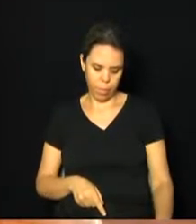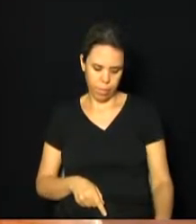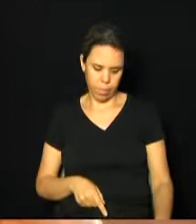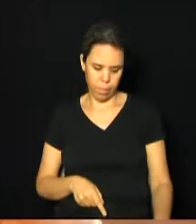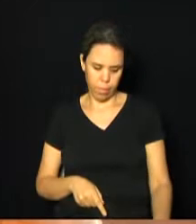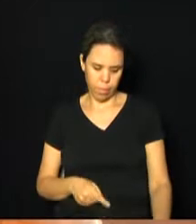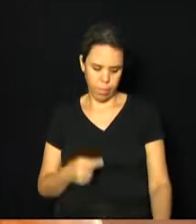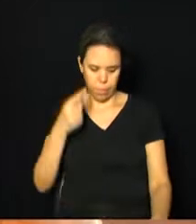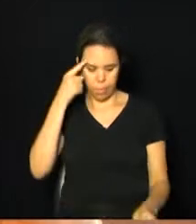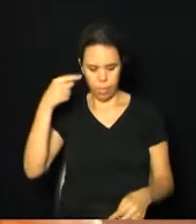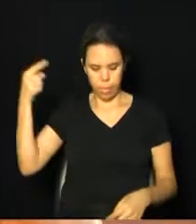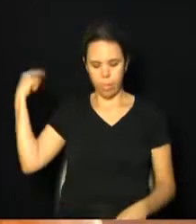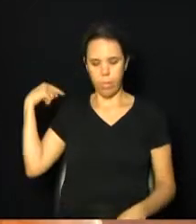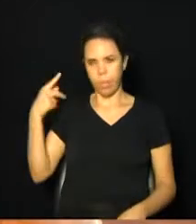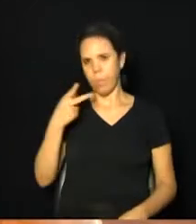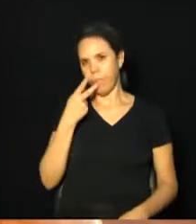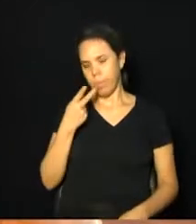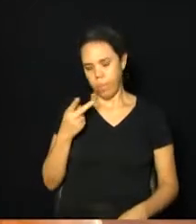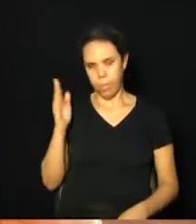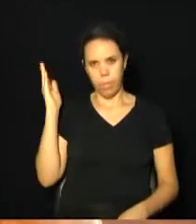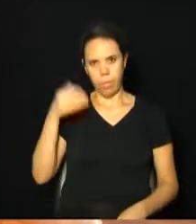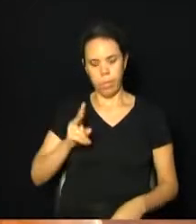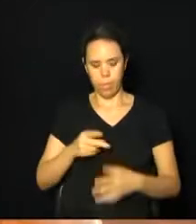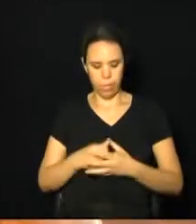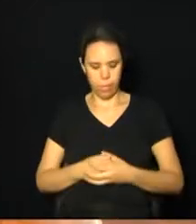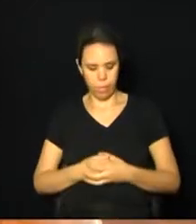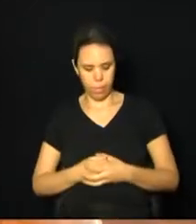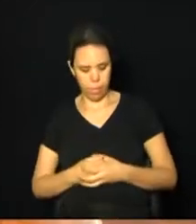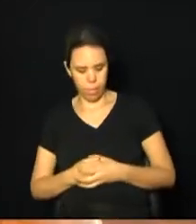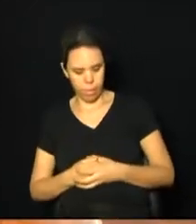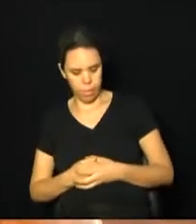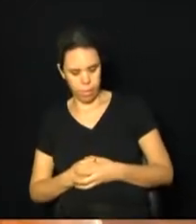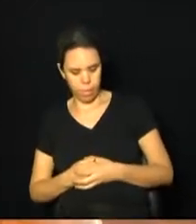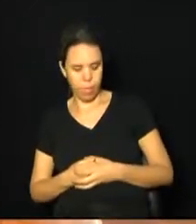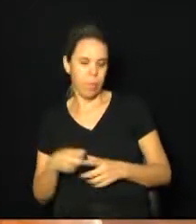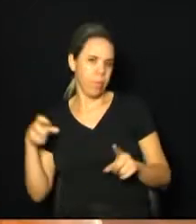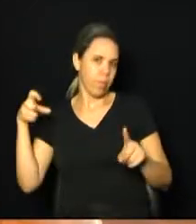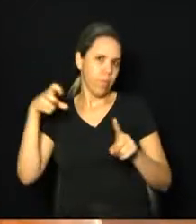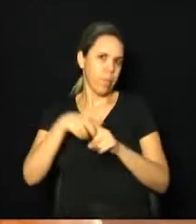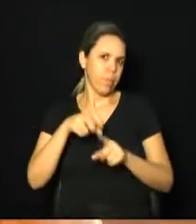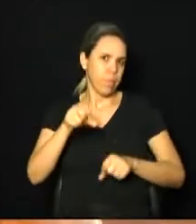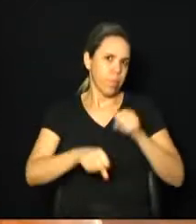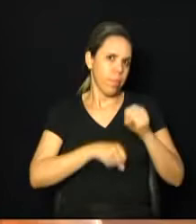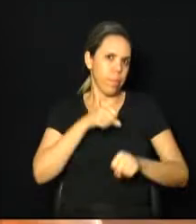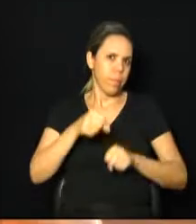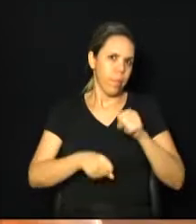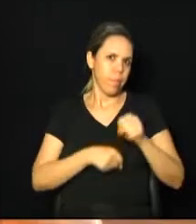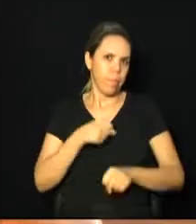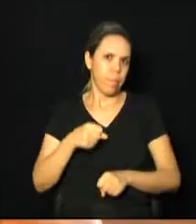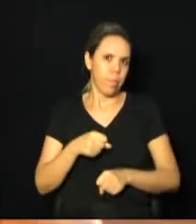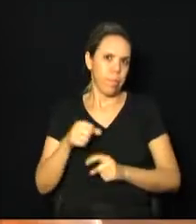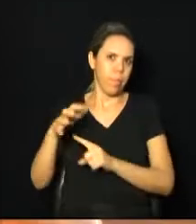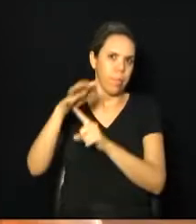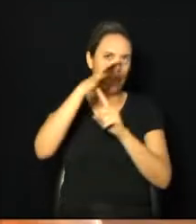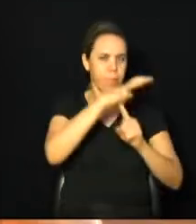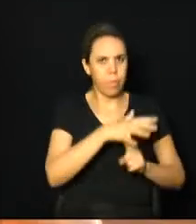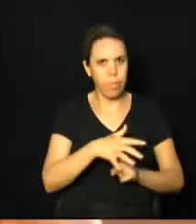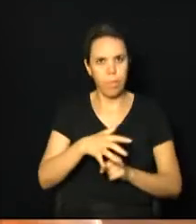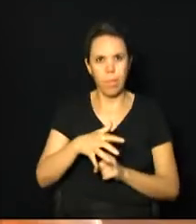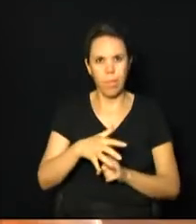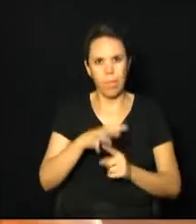dias, não é direto, o acidente com o ciclista, o Águia tem que ir com o avião